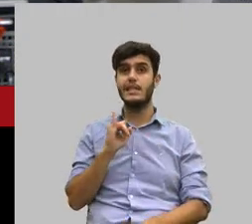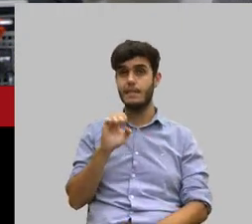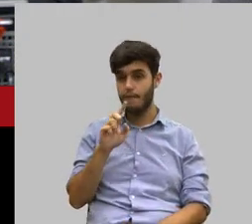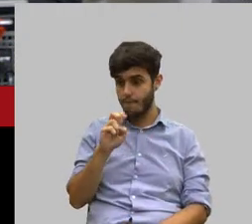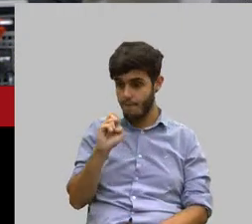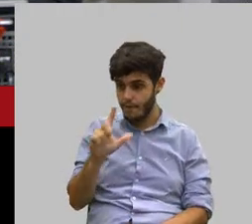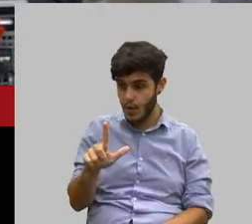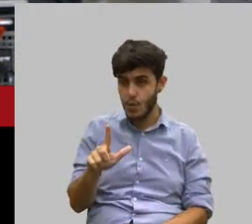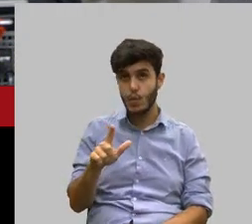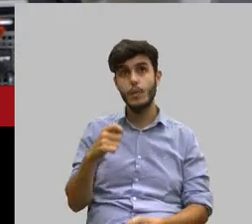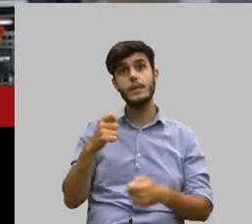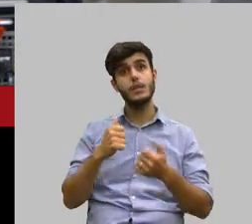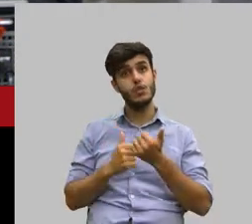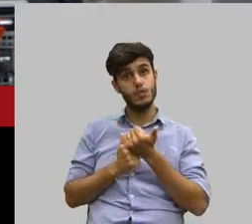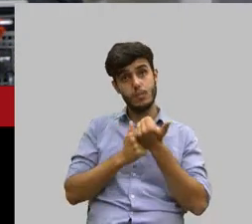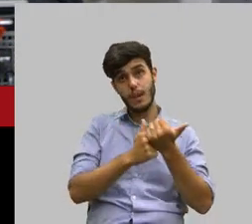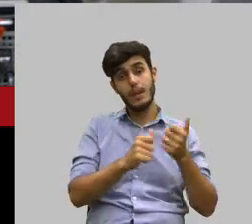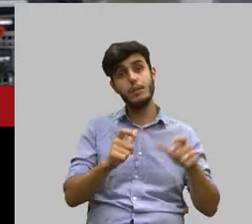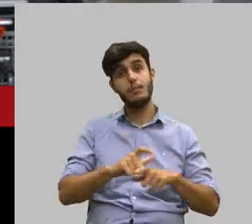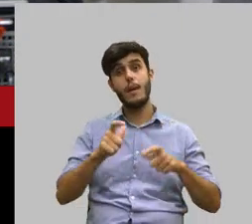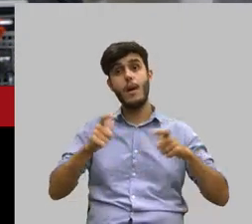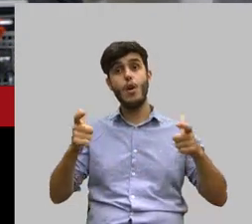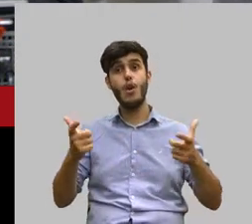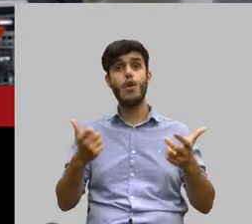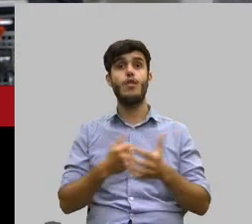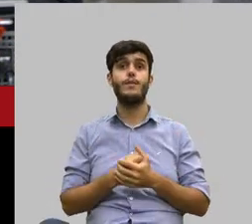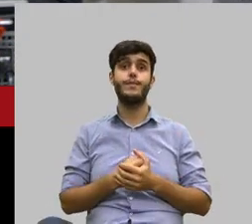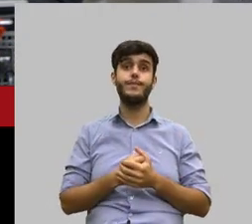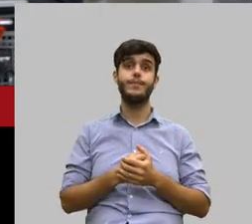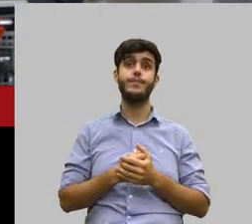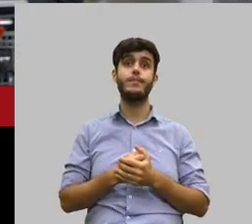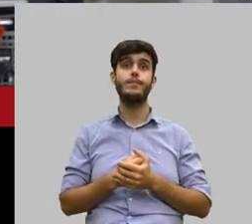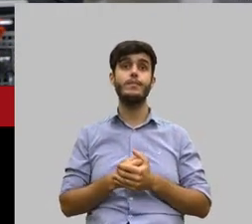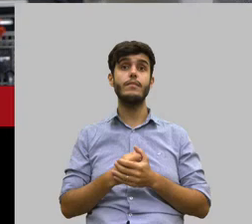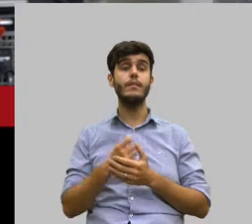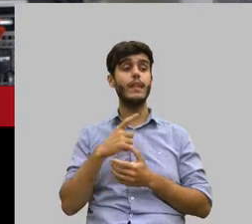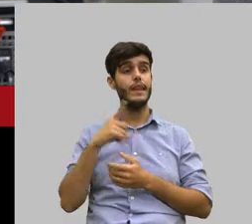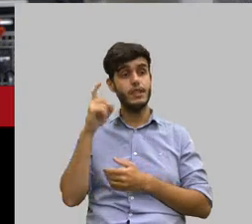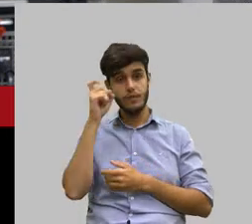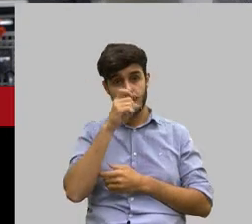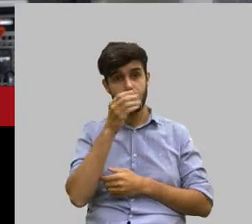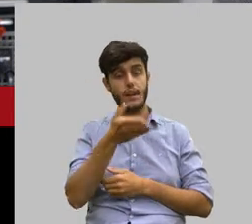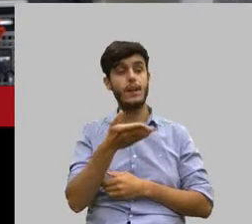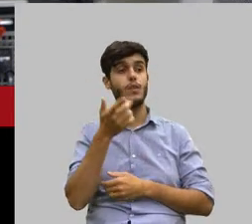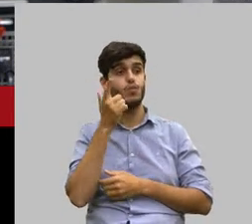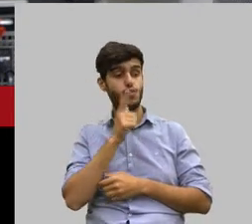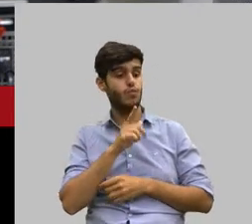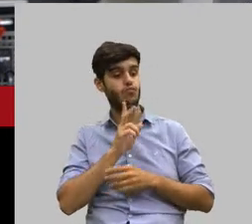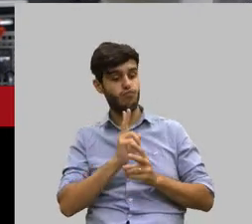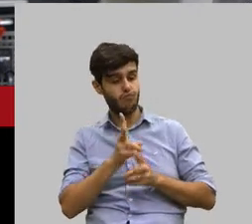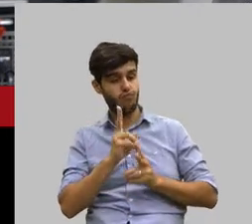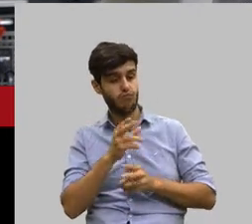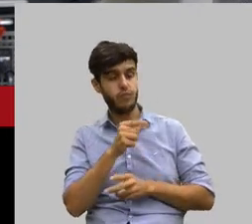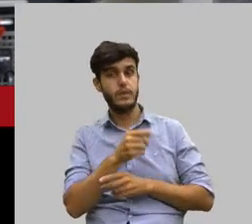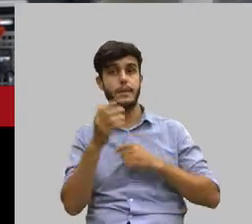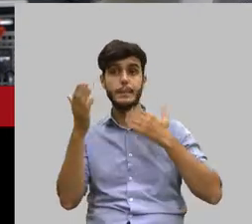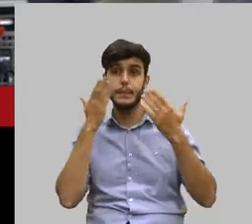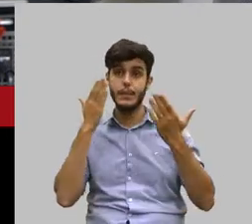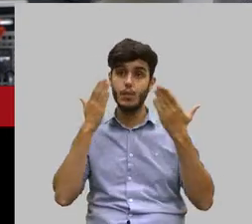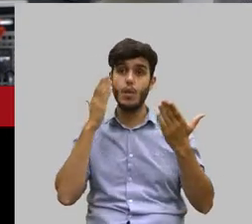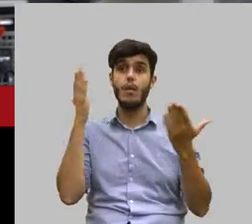suporte ainda maior e há uma enorme dificuldade de nós avançarmos com mais psic